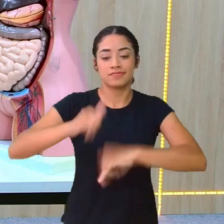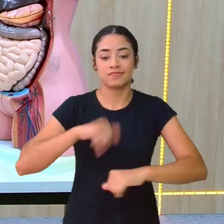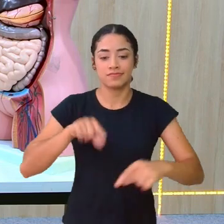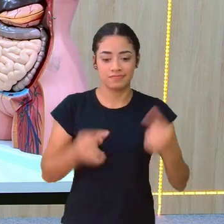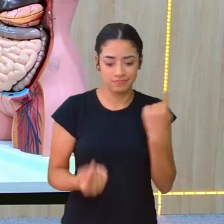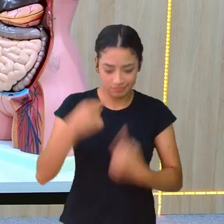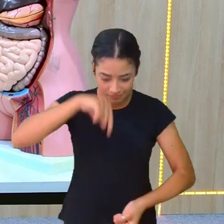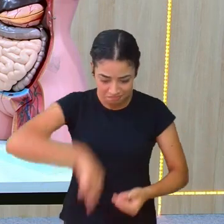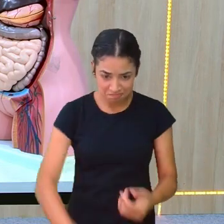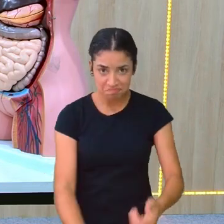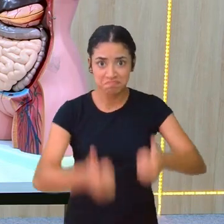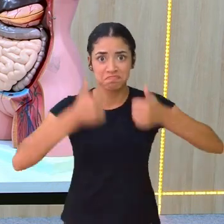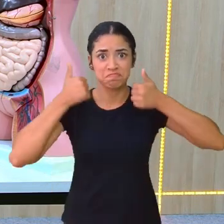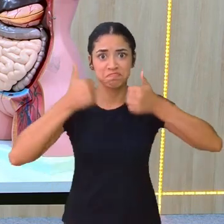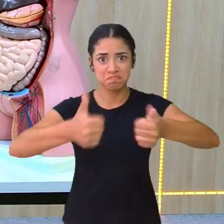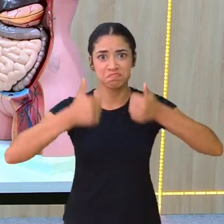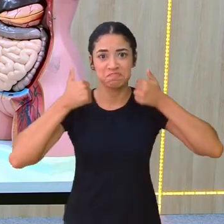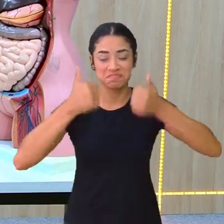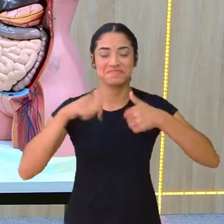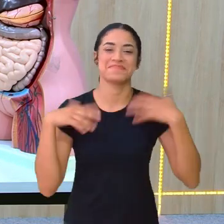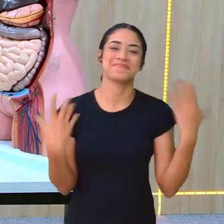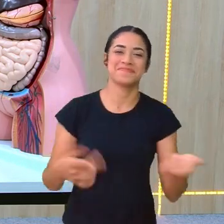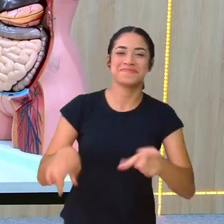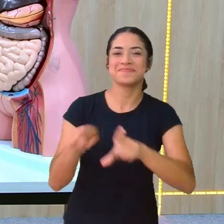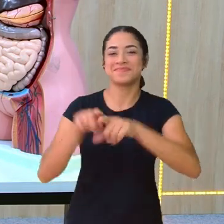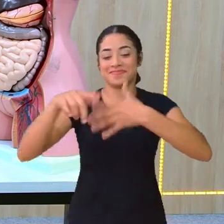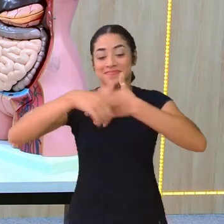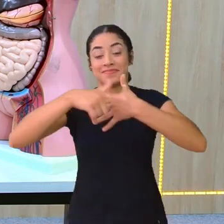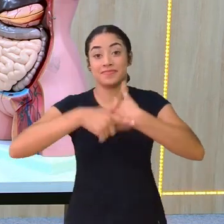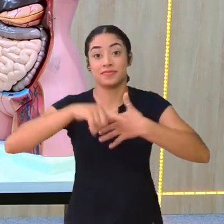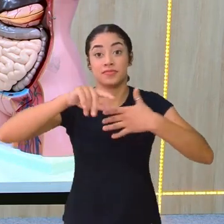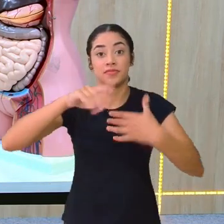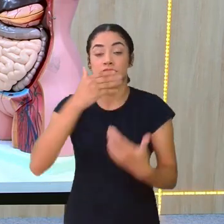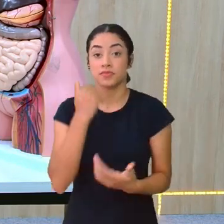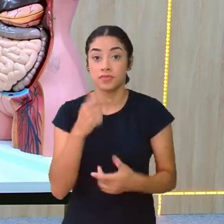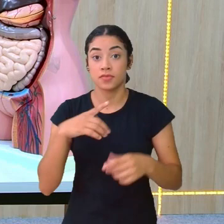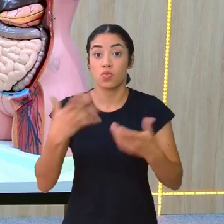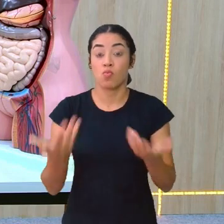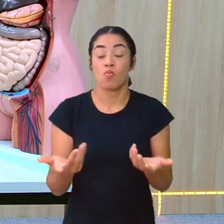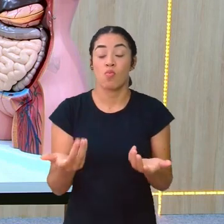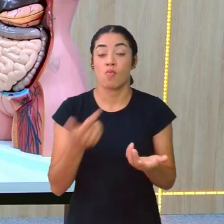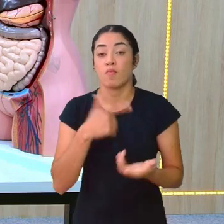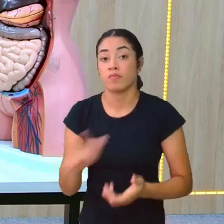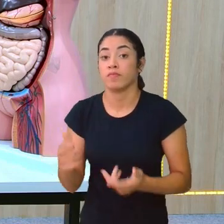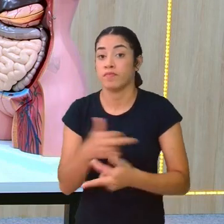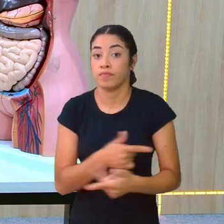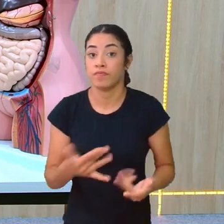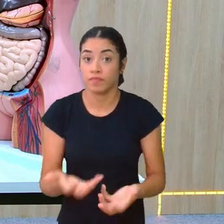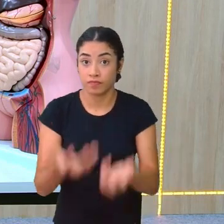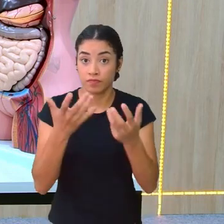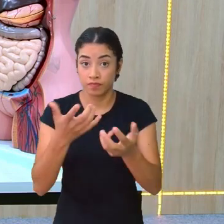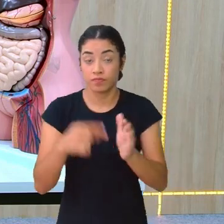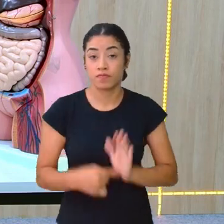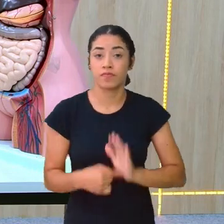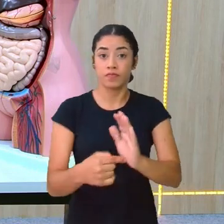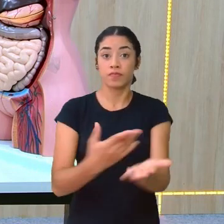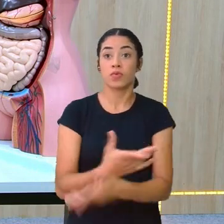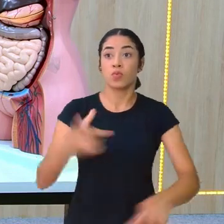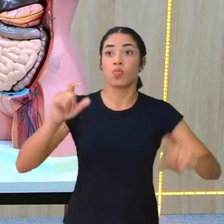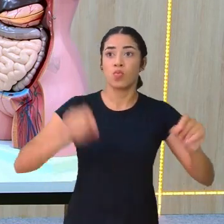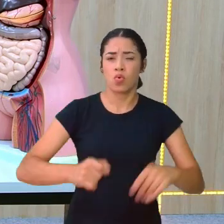além das funções dos alimentos, outra coisa que eu gostaria de lembrar com vocês, e vou convidar vocês para ler esse trecho comigo, vamos